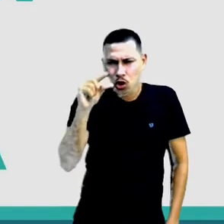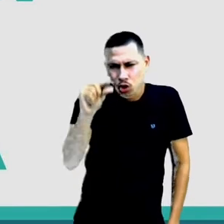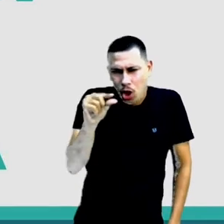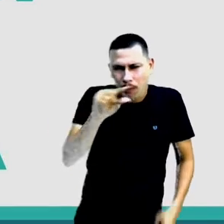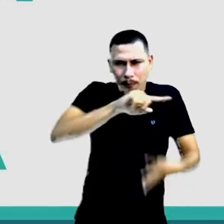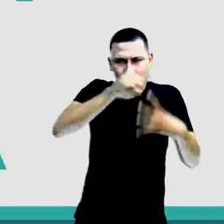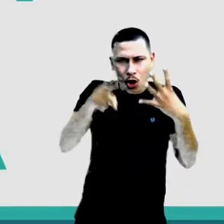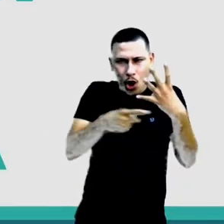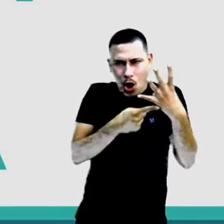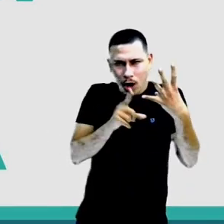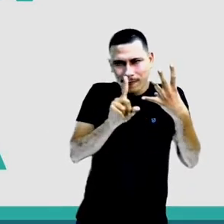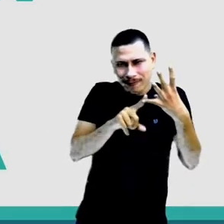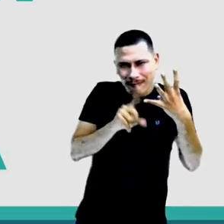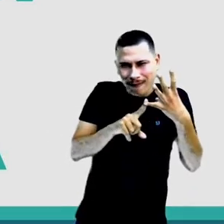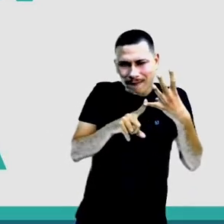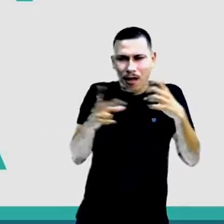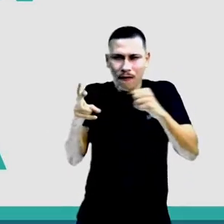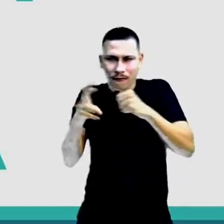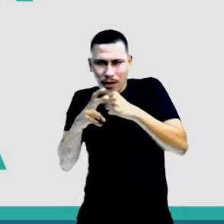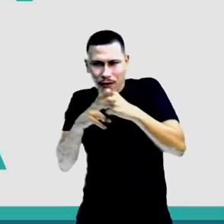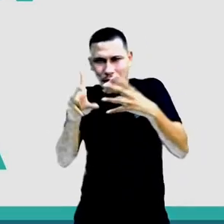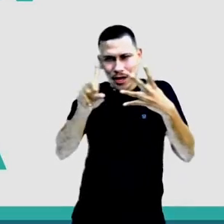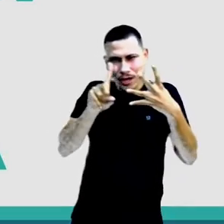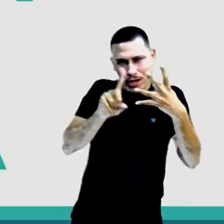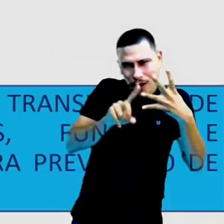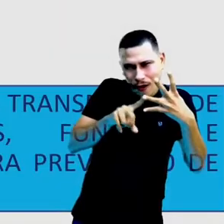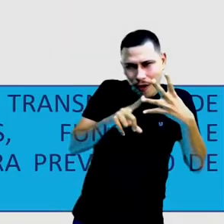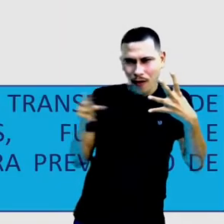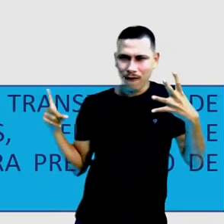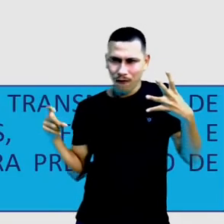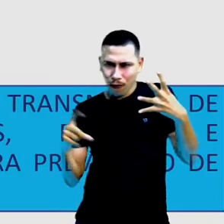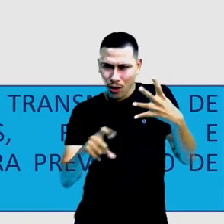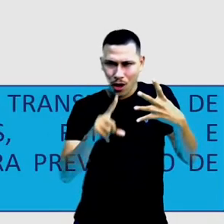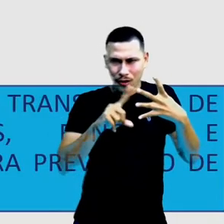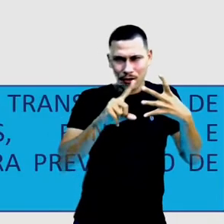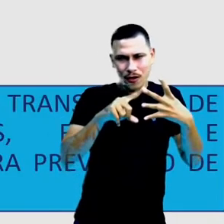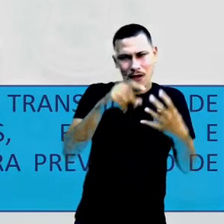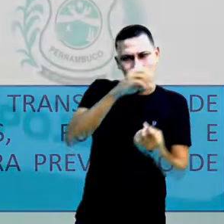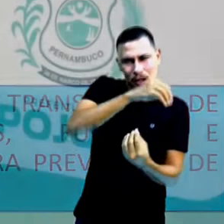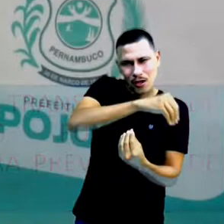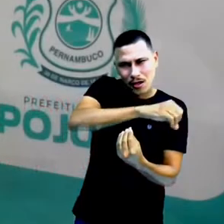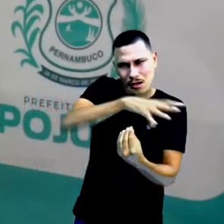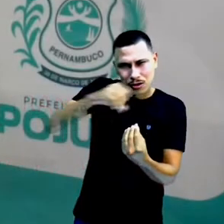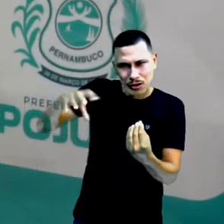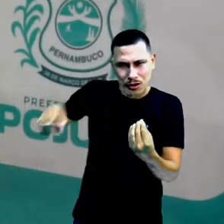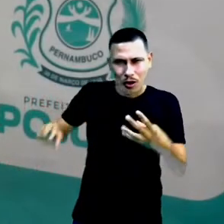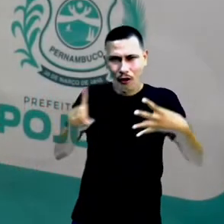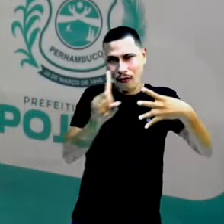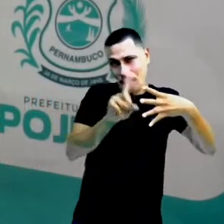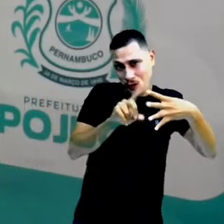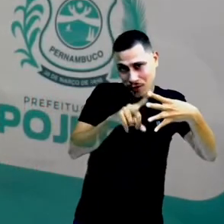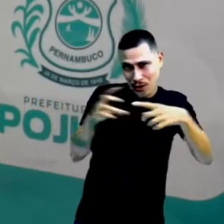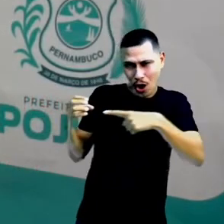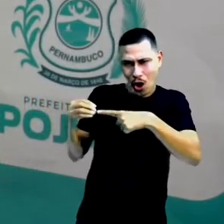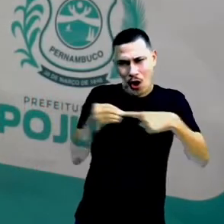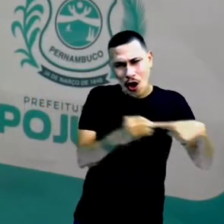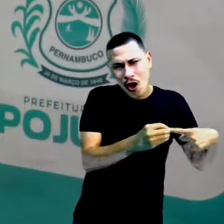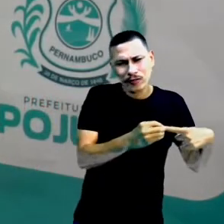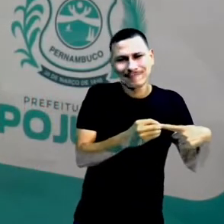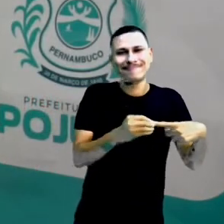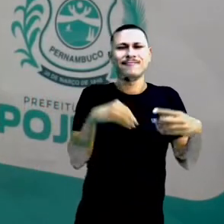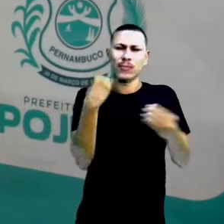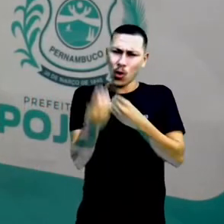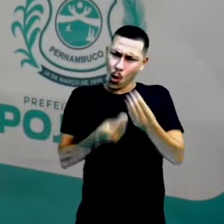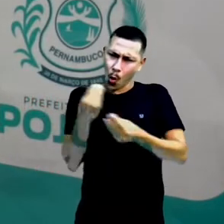vírus bactérias fungos e protozoários bom e como será nossa aula professora